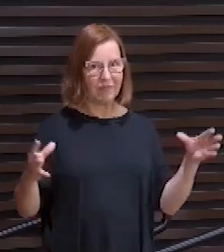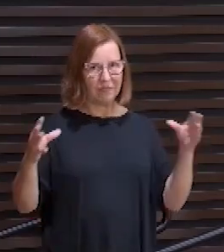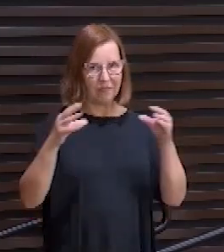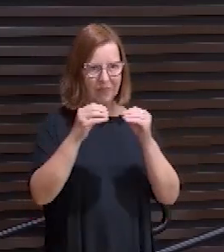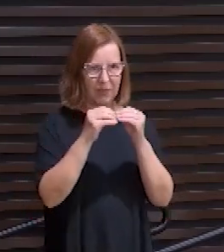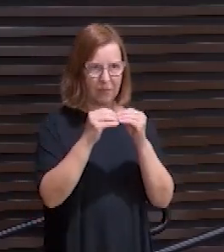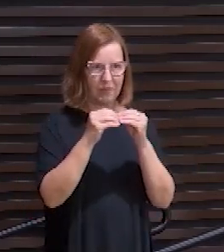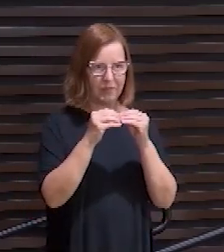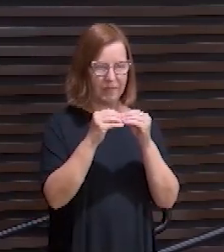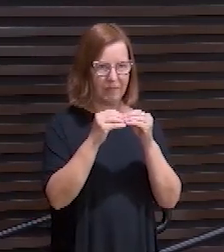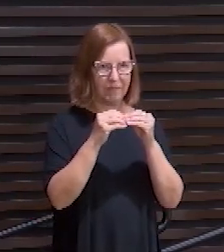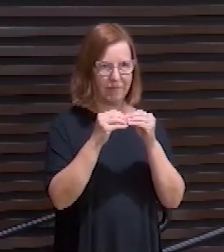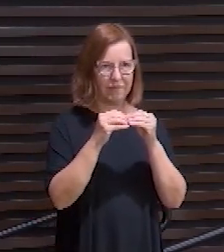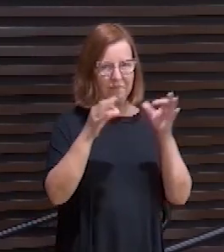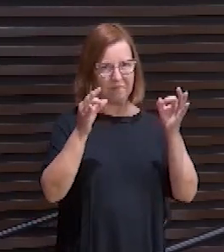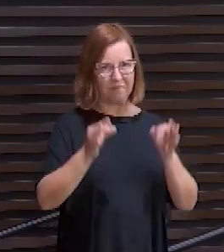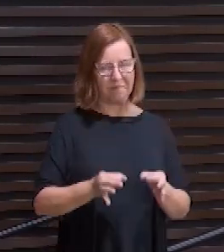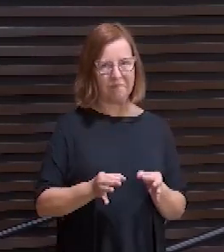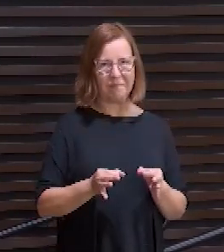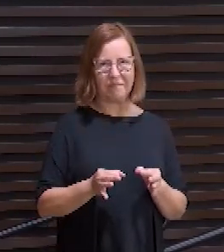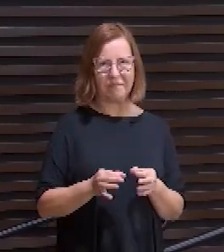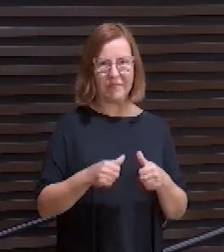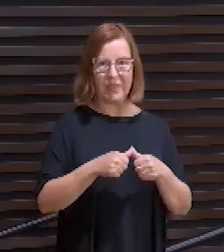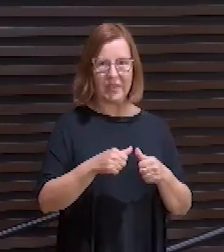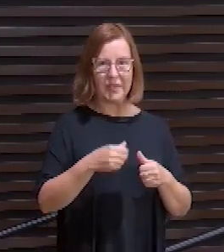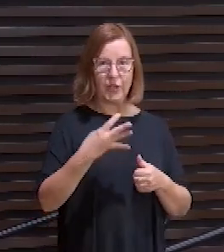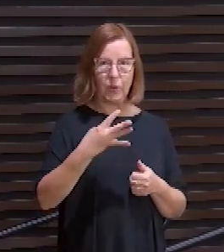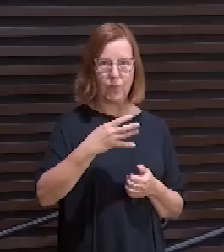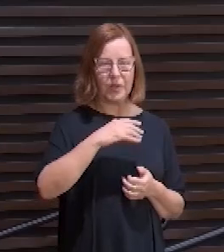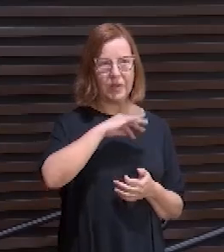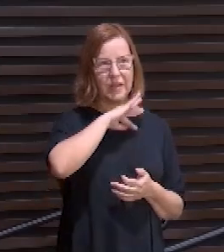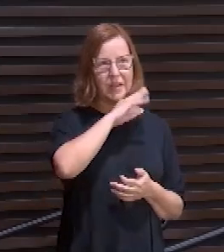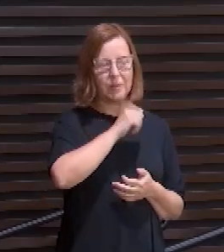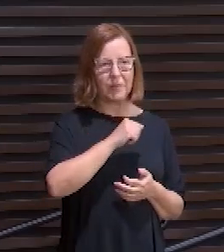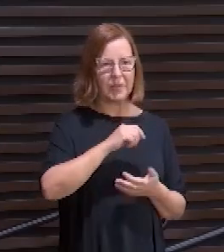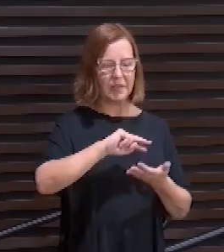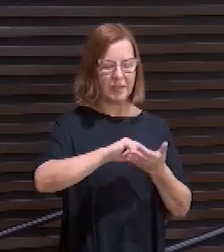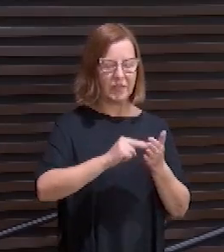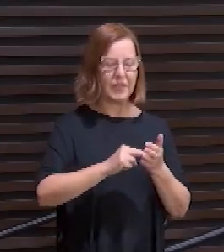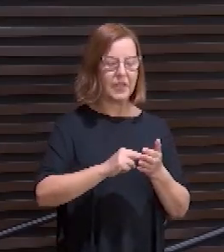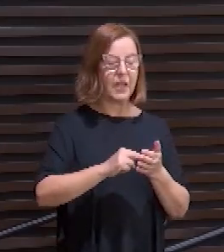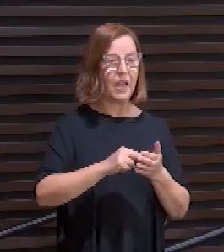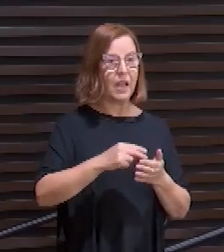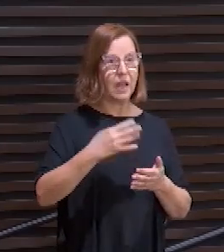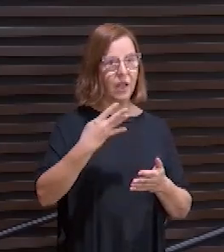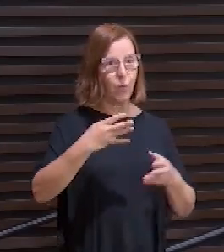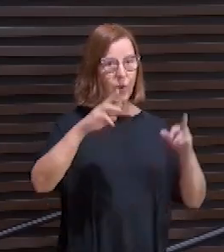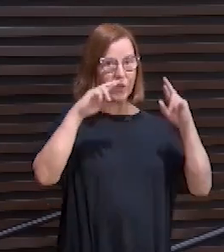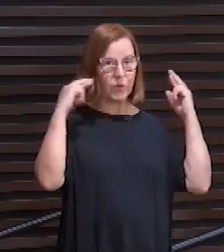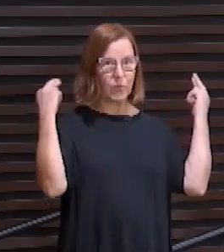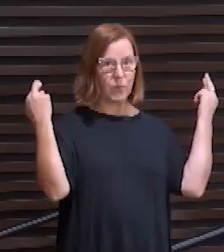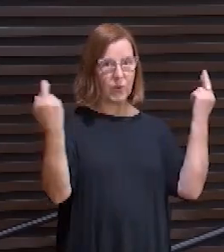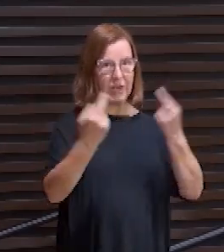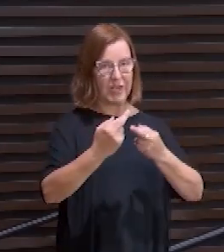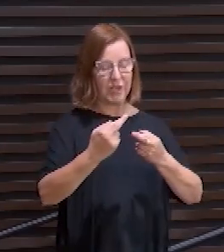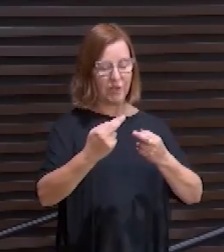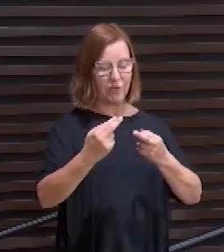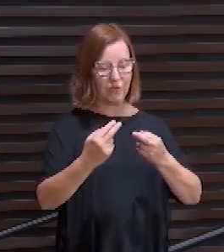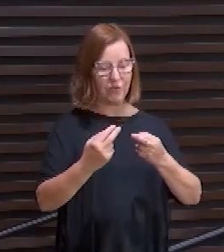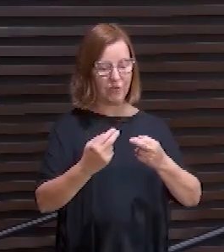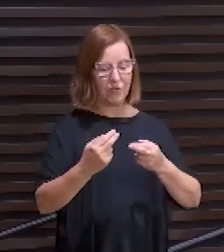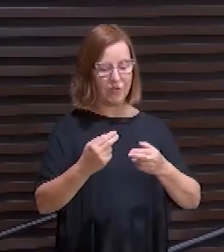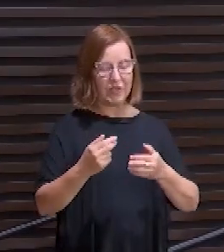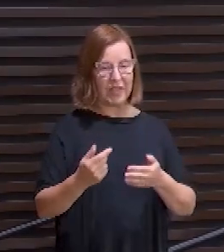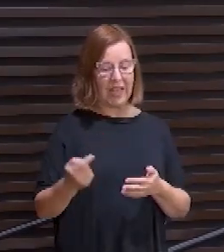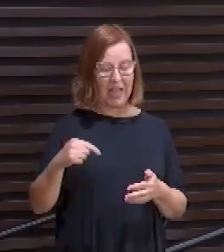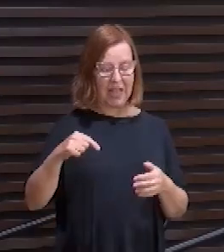sintetizada, concisa. Esses 4 animais são 4 reinos que haveriam de levantar-se na terra e iriam